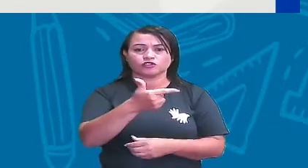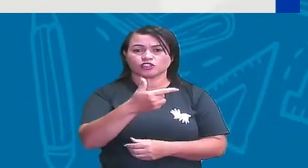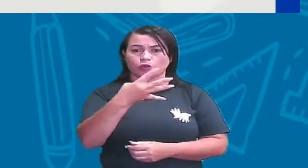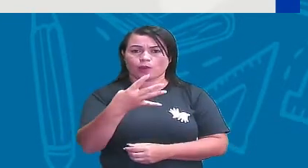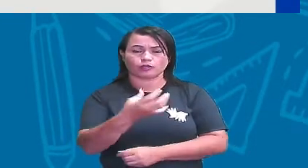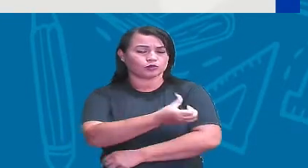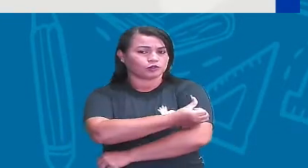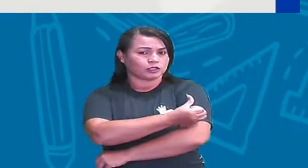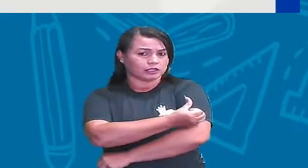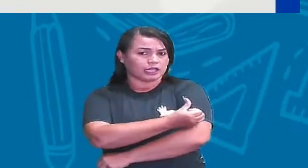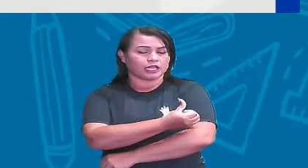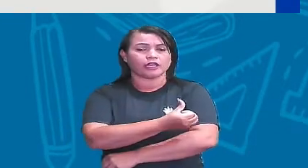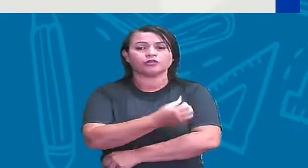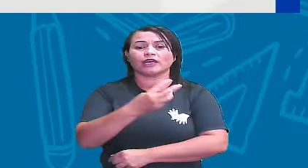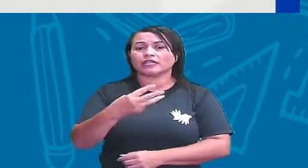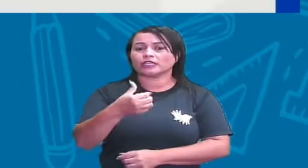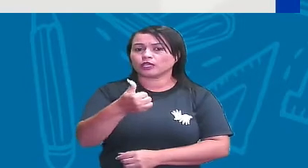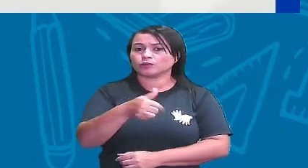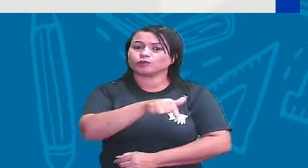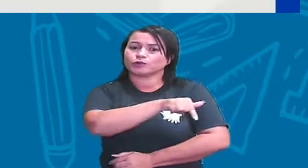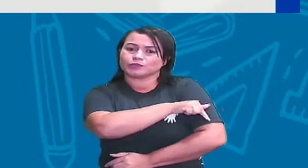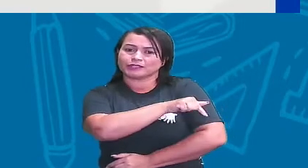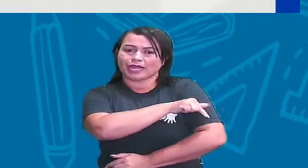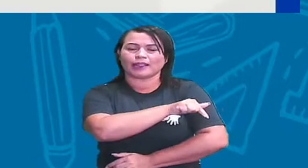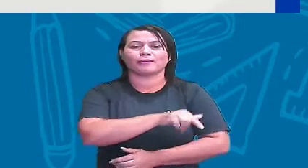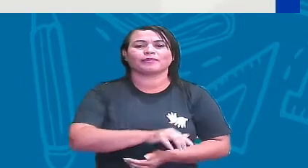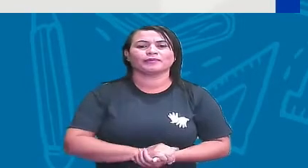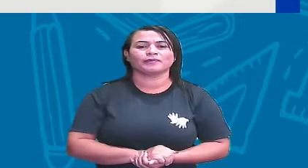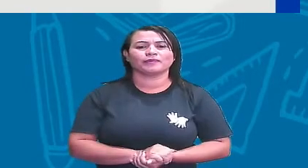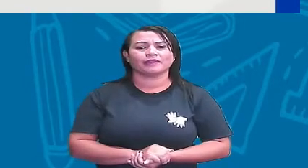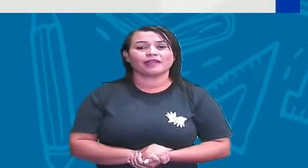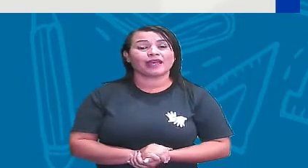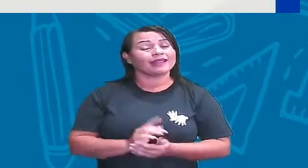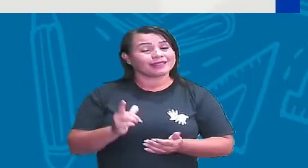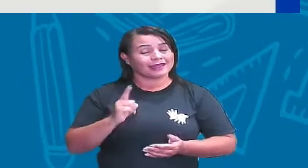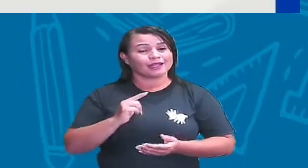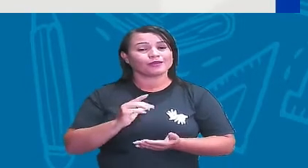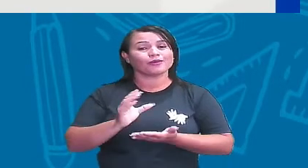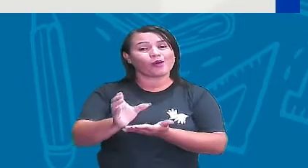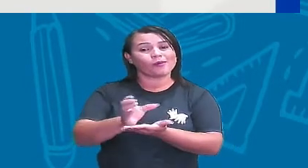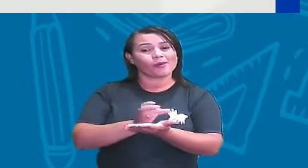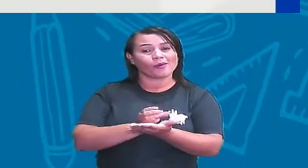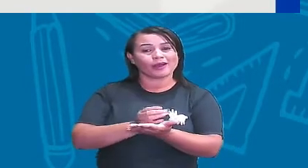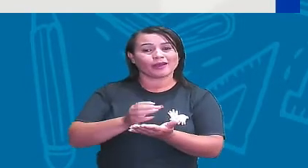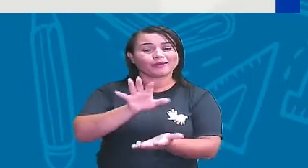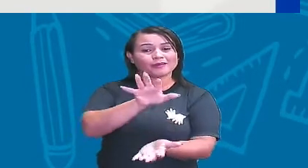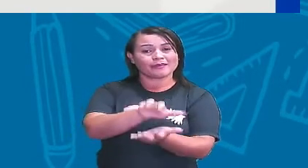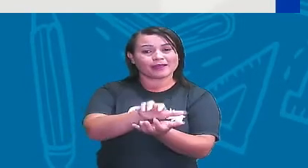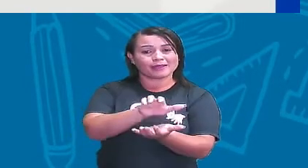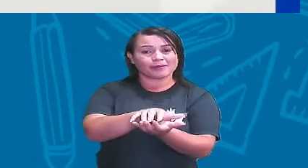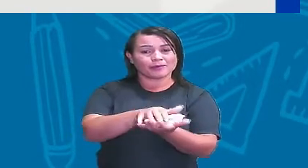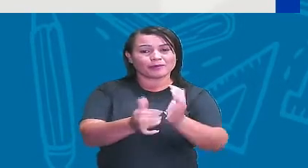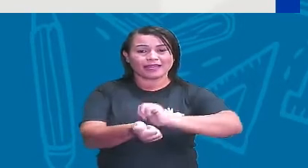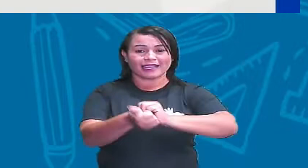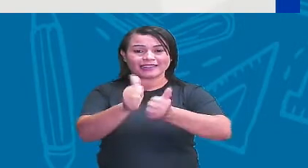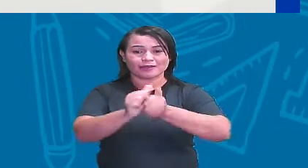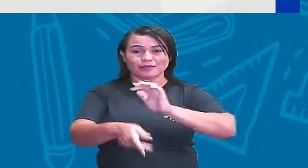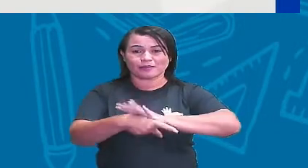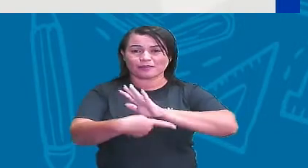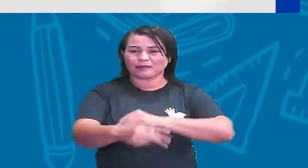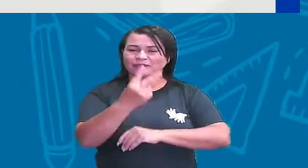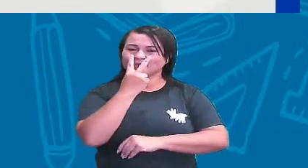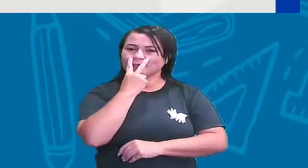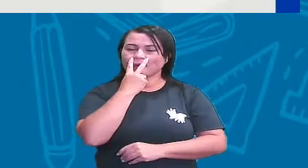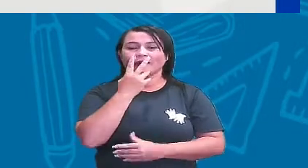do 6º ano e a 31 do 7º ano do currículo de Pernambuco e da nossa readequação. Então, se